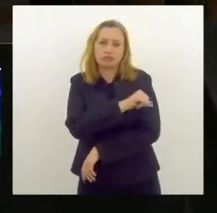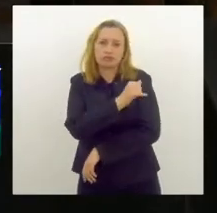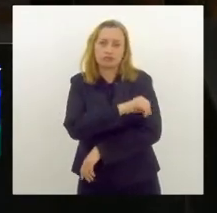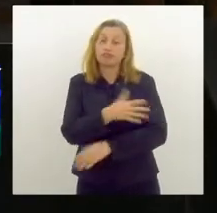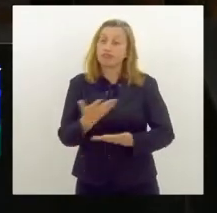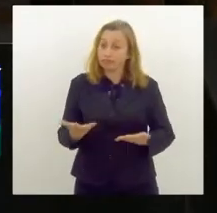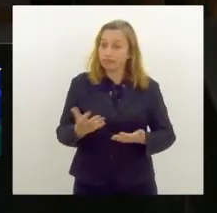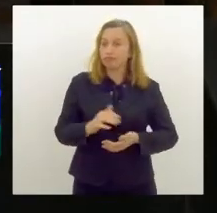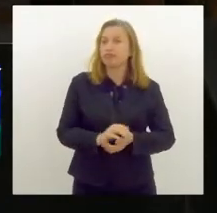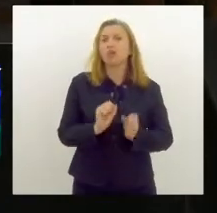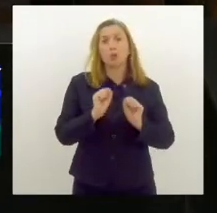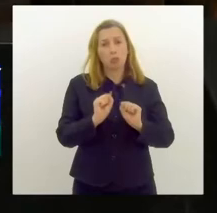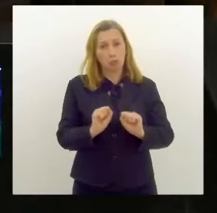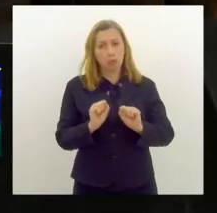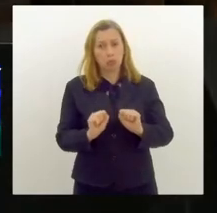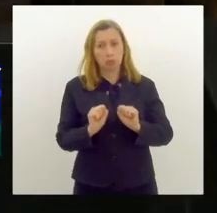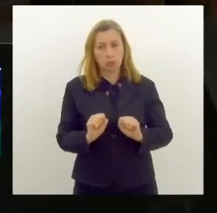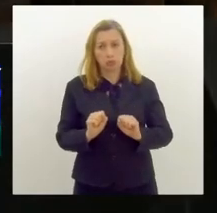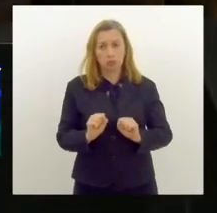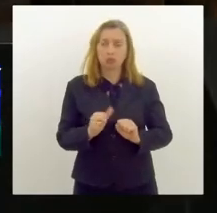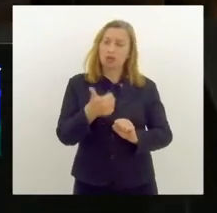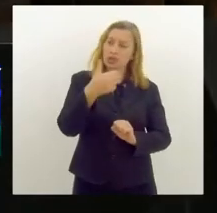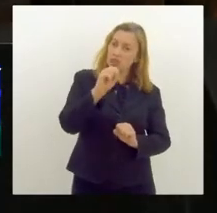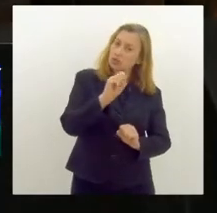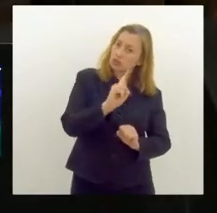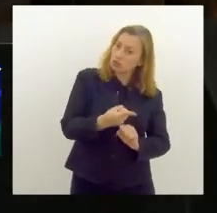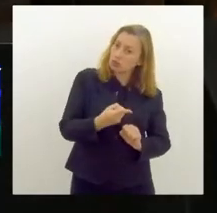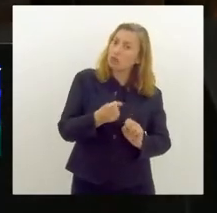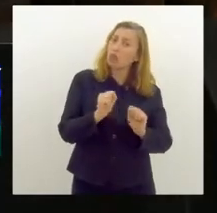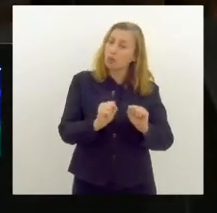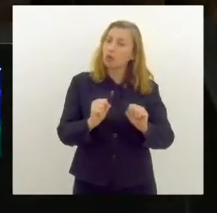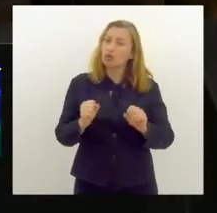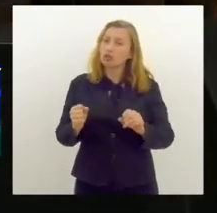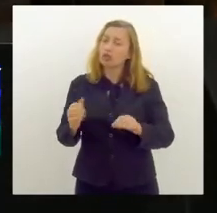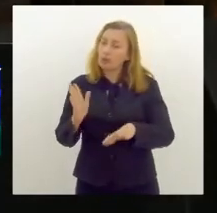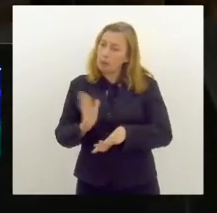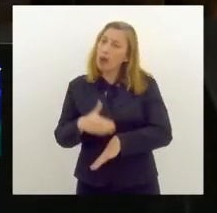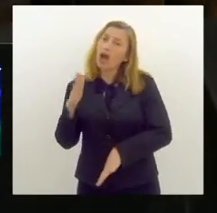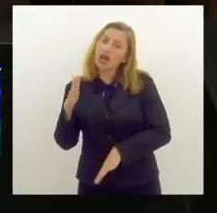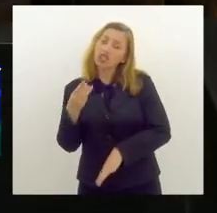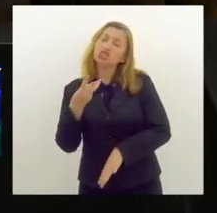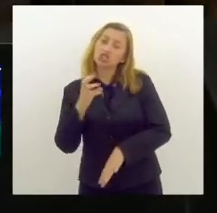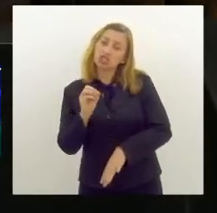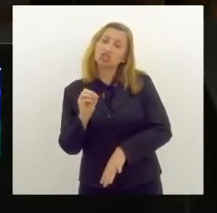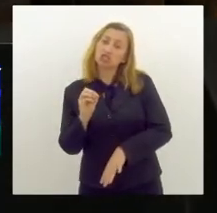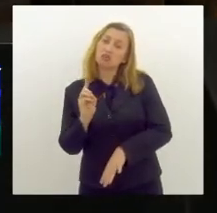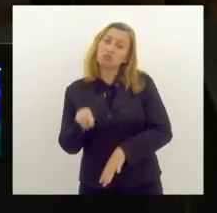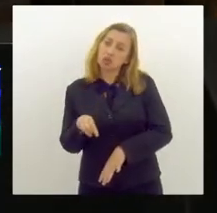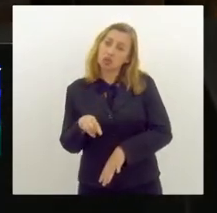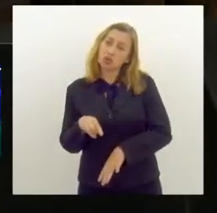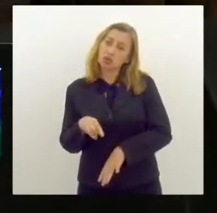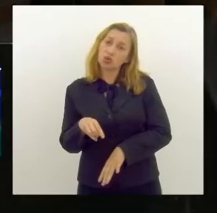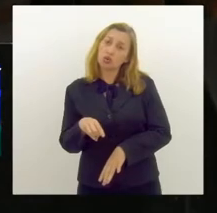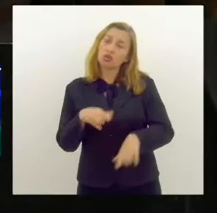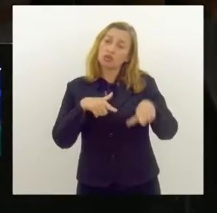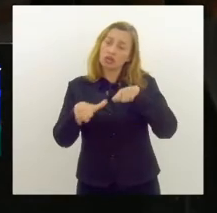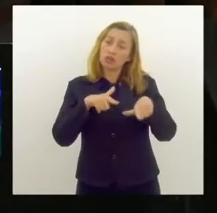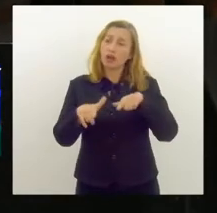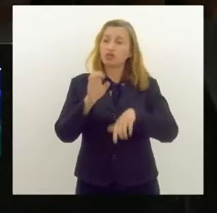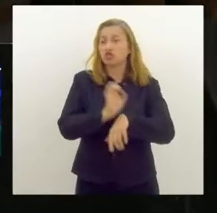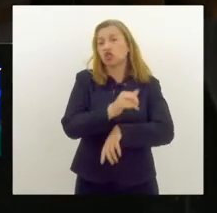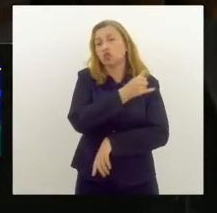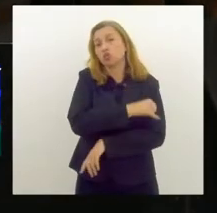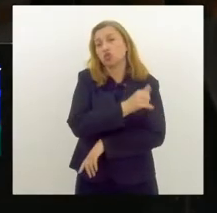Cargos esses que podem ser 18 mil, mas que pode chegar a cerca de 30 mil cargos no Estado do Rio de